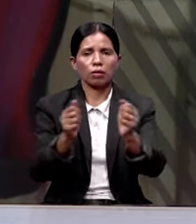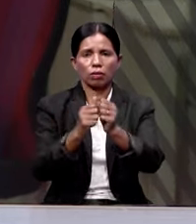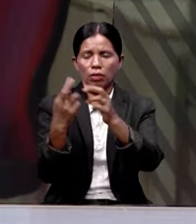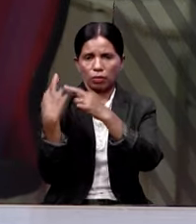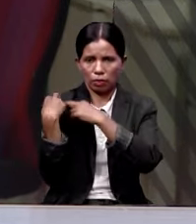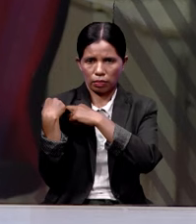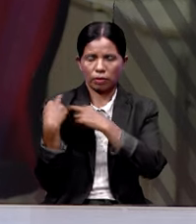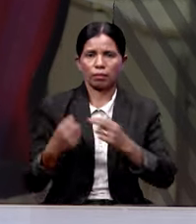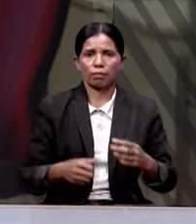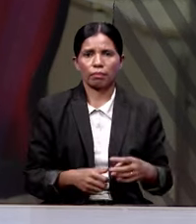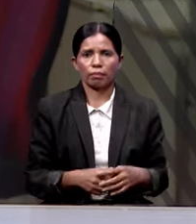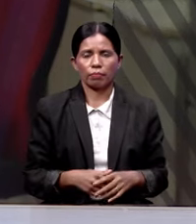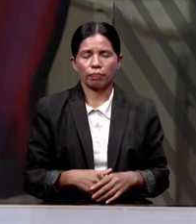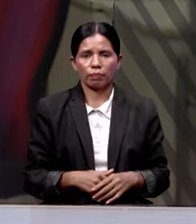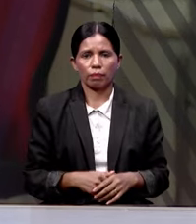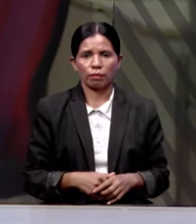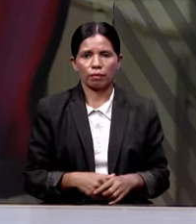responsabilidade.